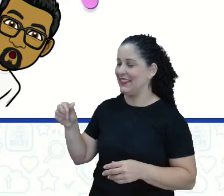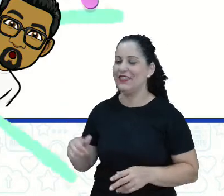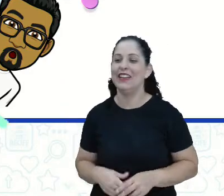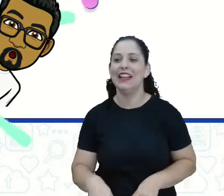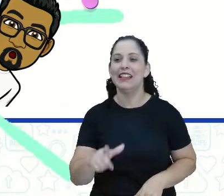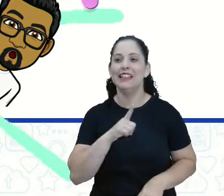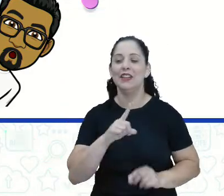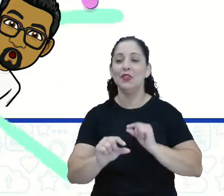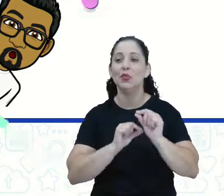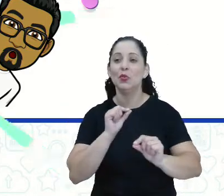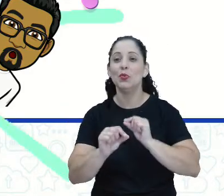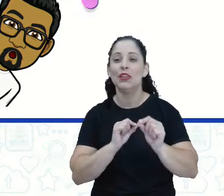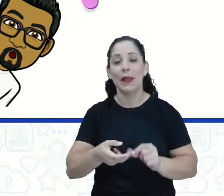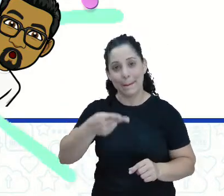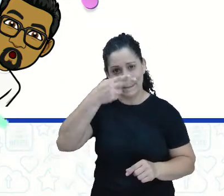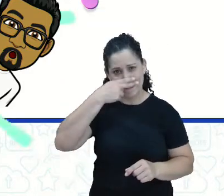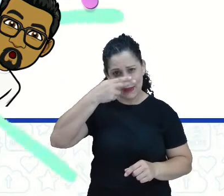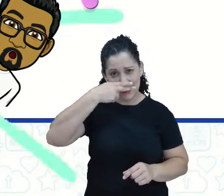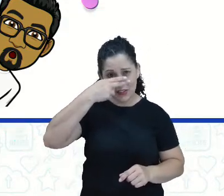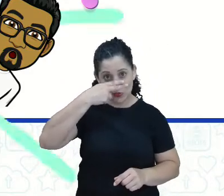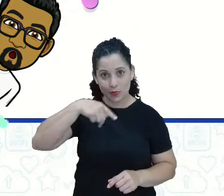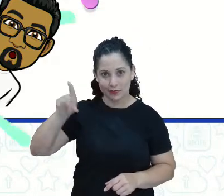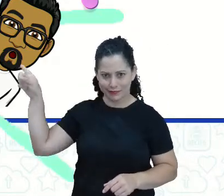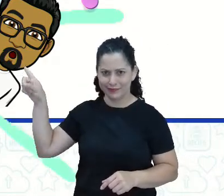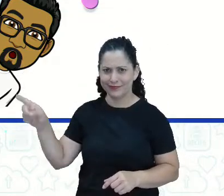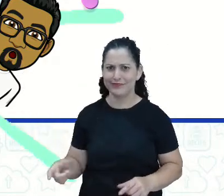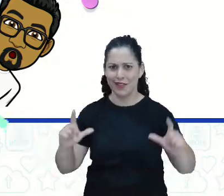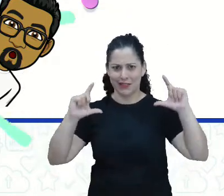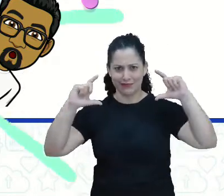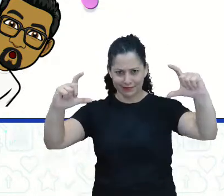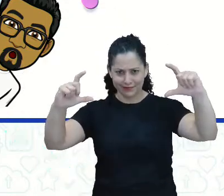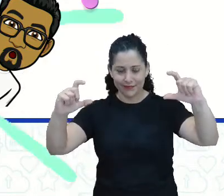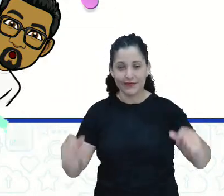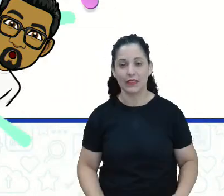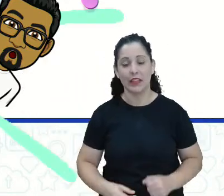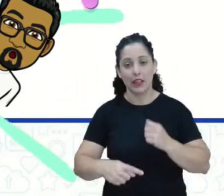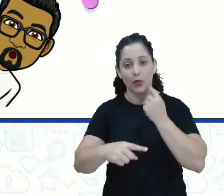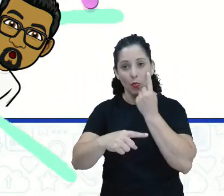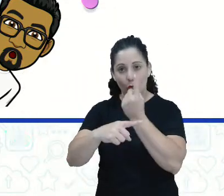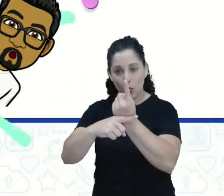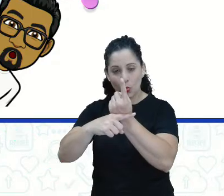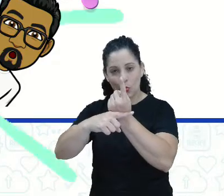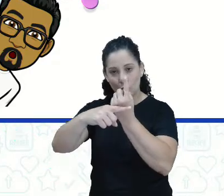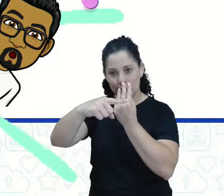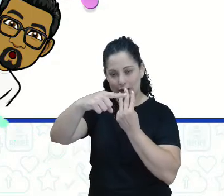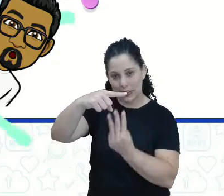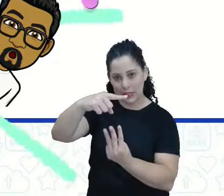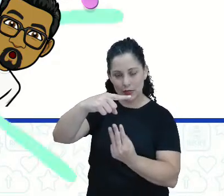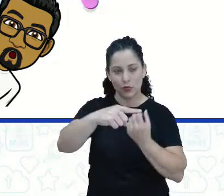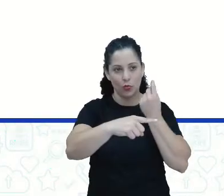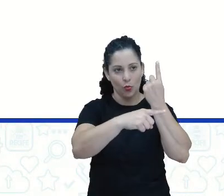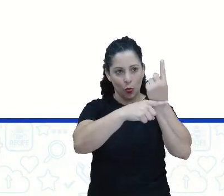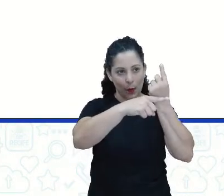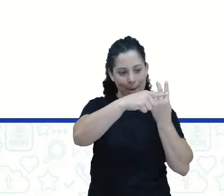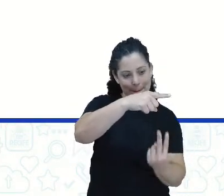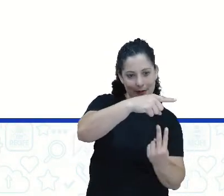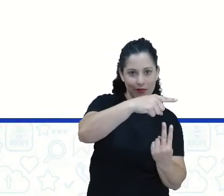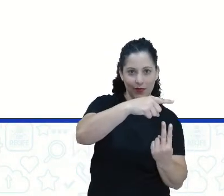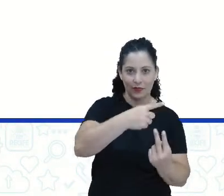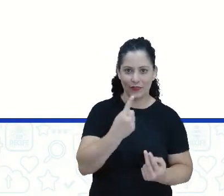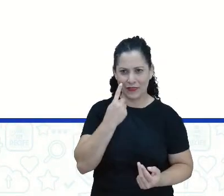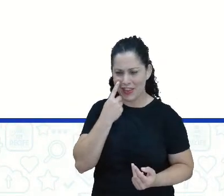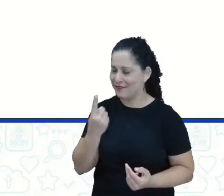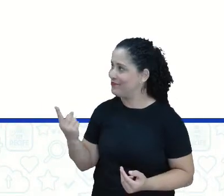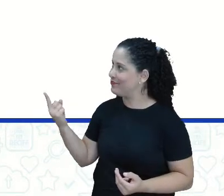Eu tenho o mesmo exemplo. O mesmo exemplo. Um terço mais um meio. Como é que faz? Bora lá. Bora analisar aqui, ó.